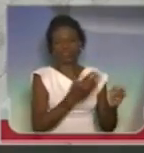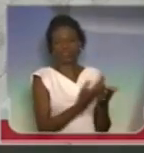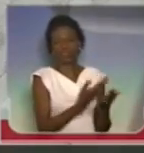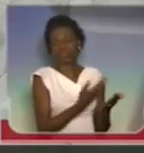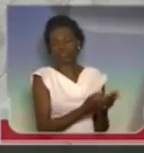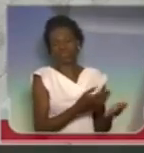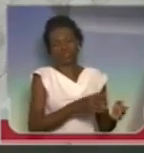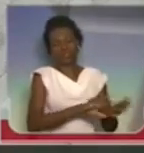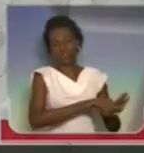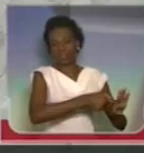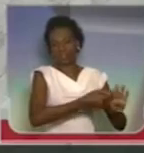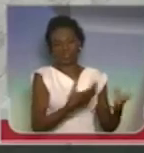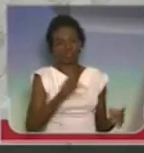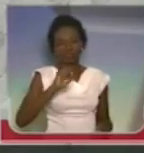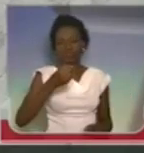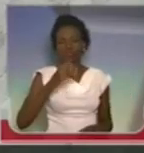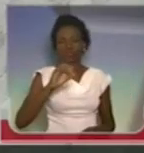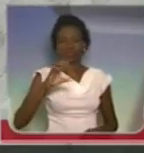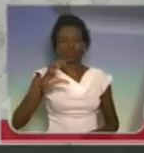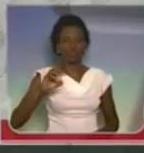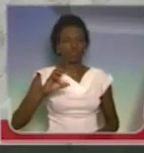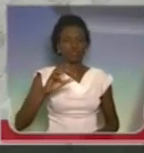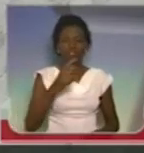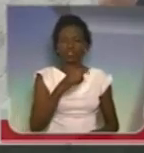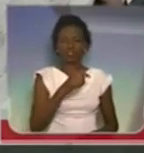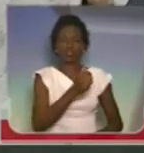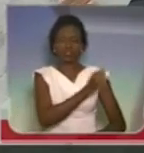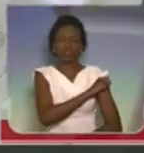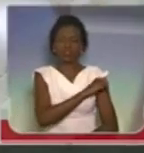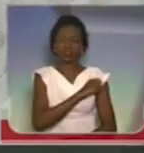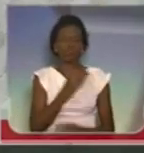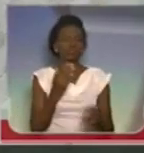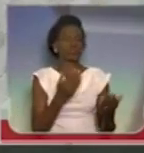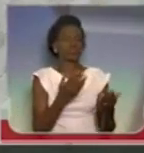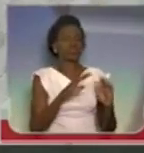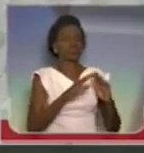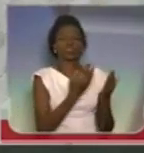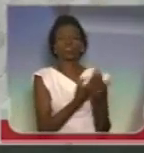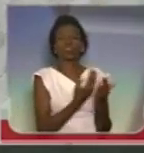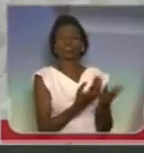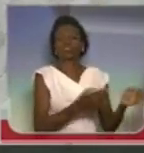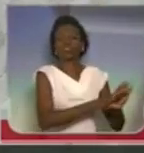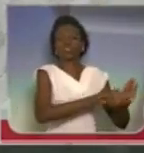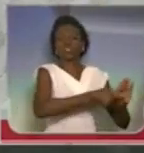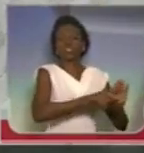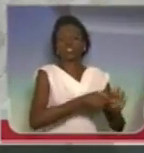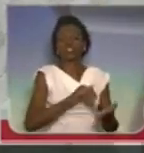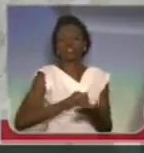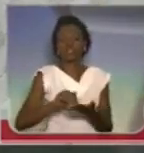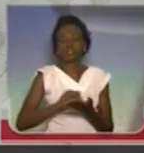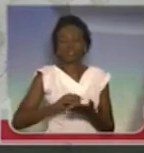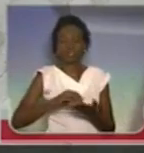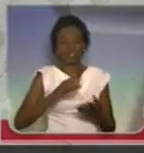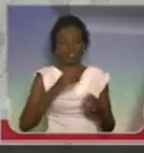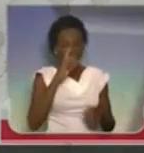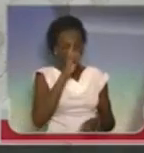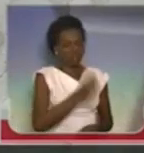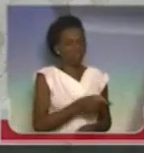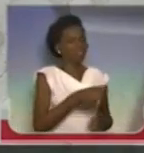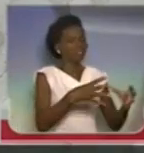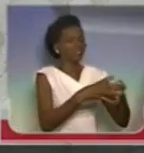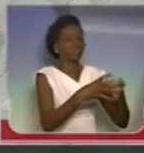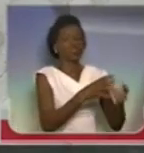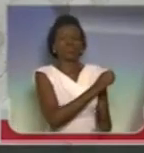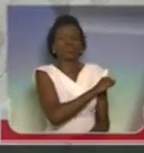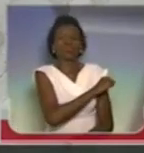alunos essas escolas que serão extin para onde que a secretaria vai enviar esses alunos para outras escolas que já